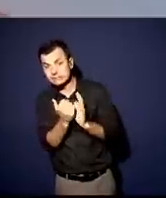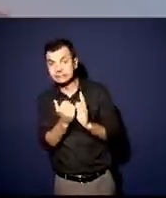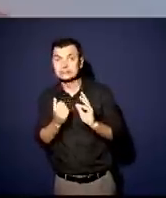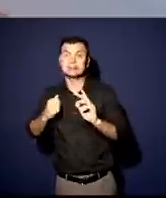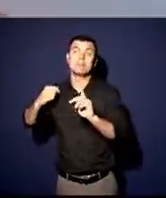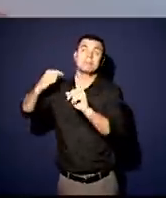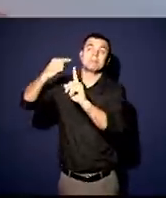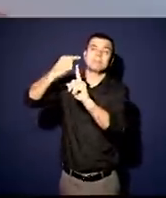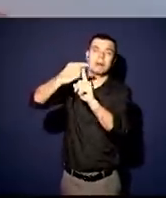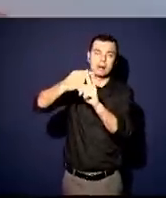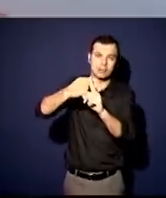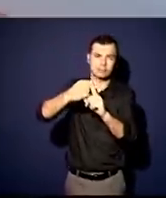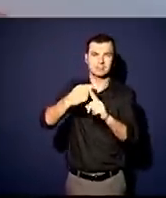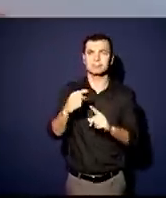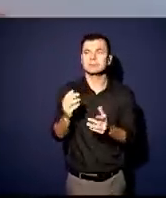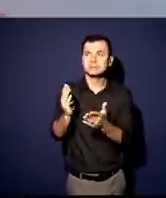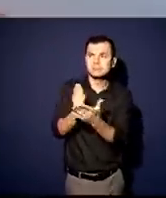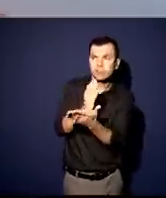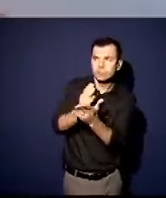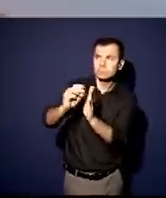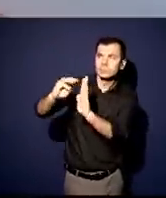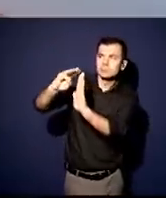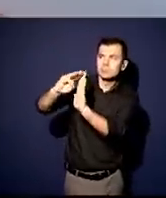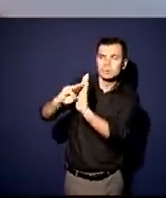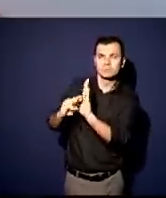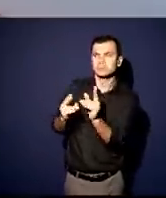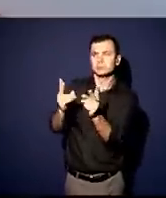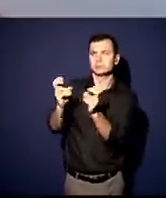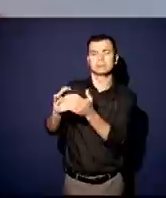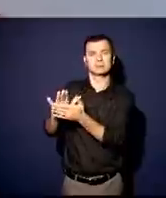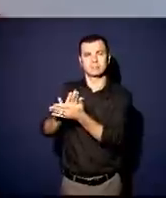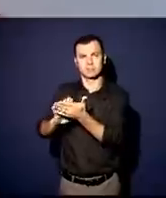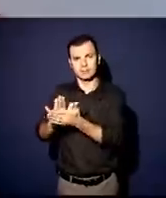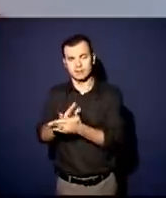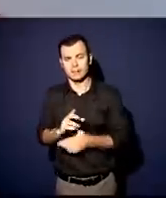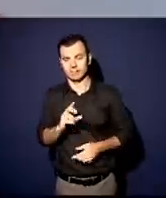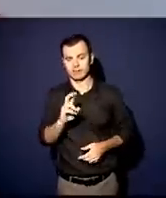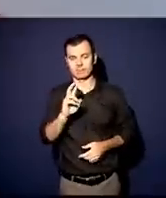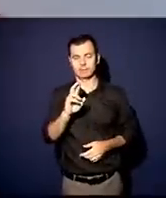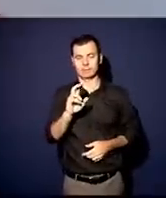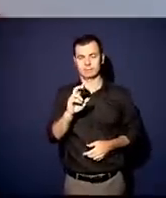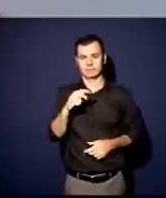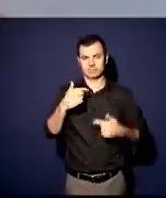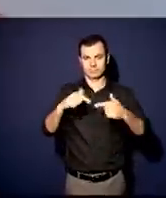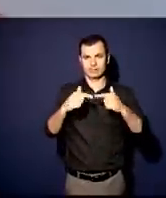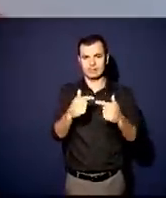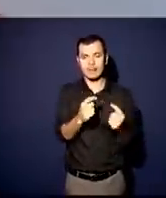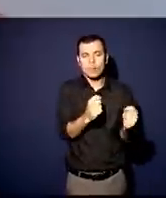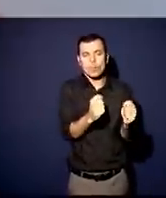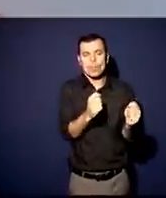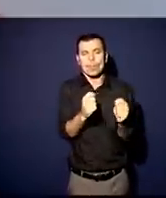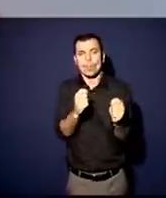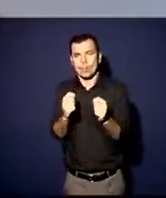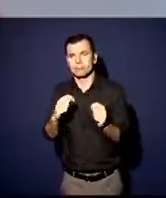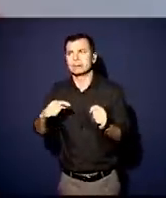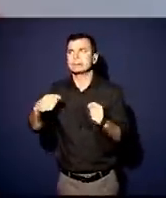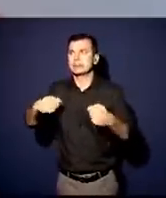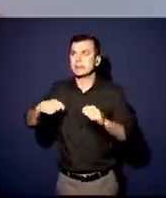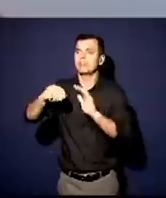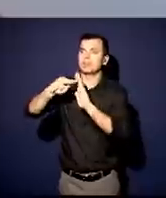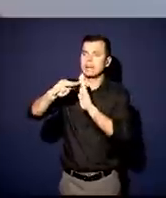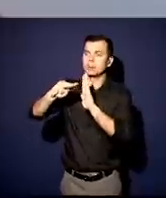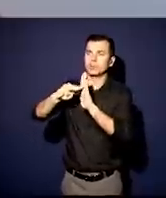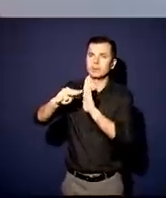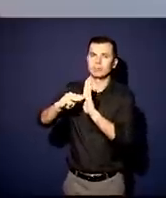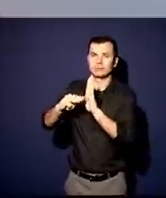gente não está captando nos modelos, né? Economista tem muito esse negócio, né, de modelo, modelo, modelo, as cabeças